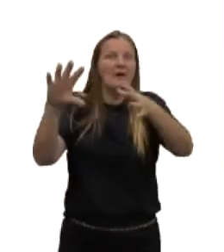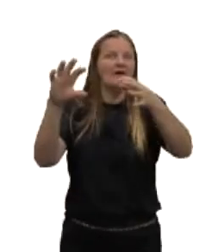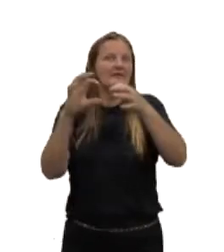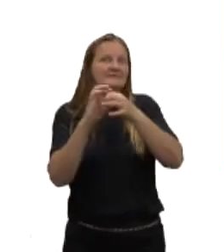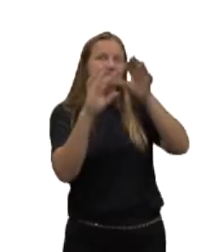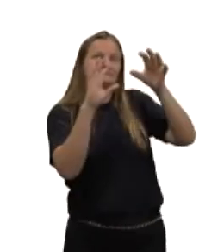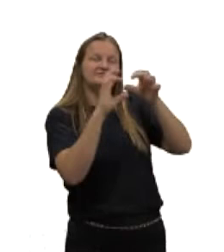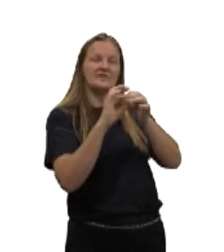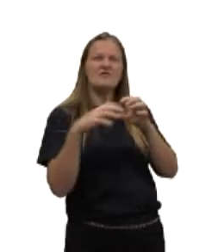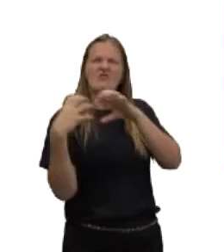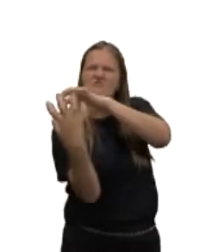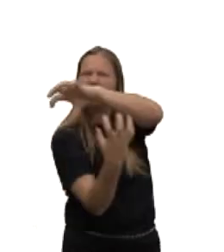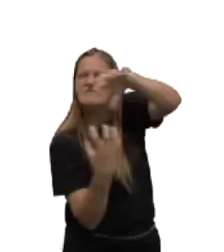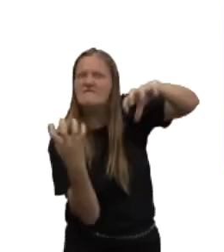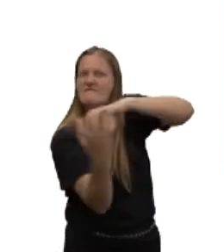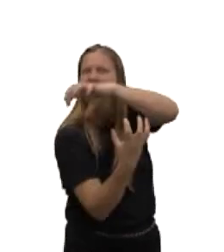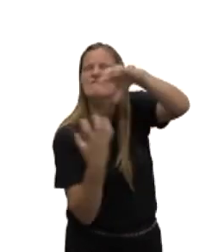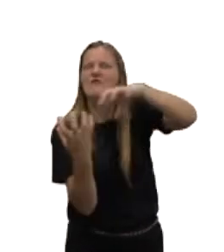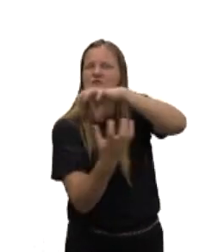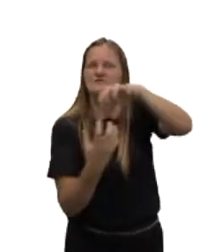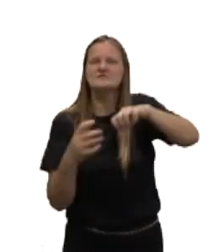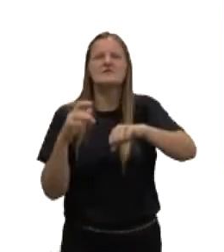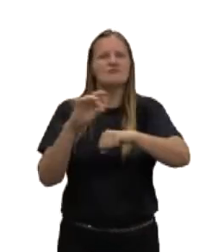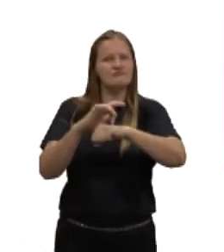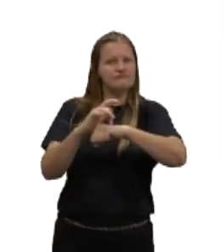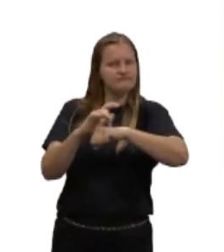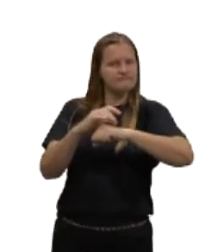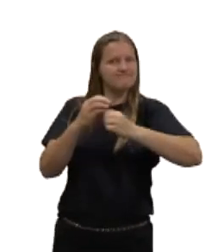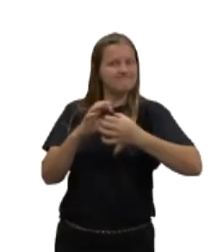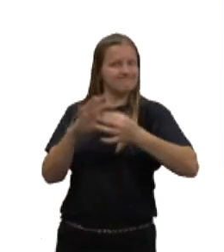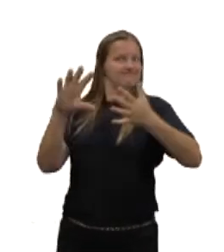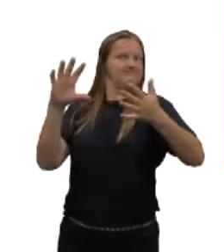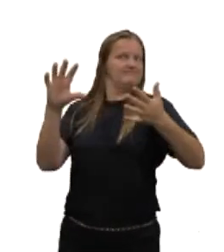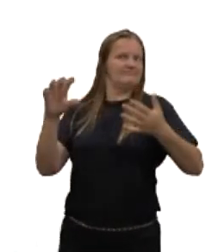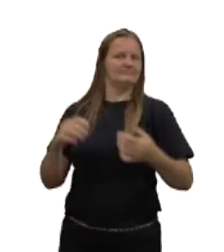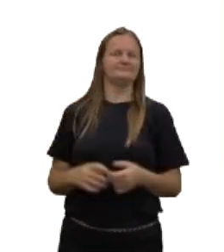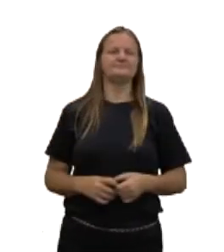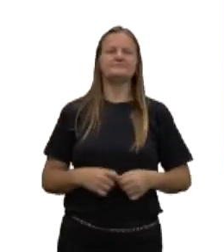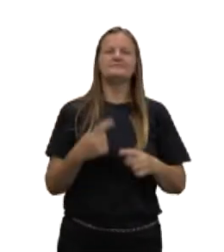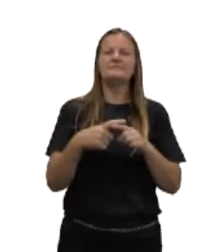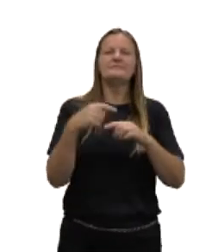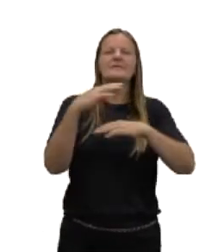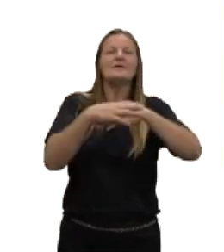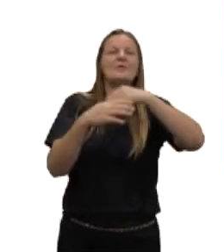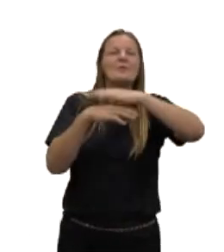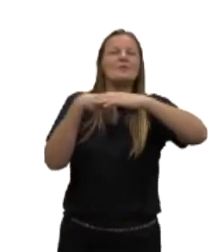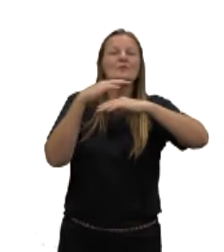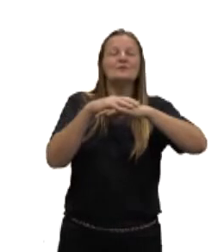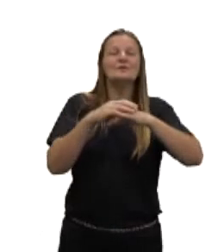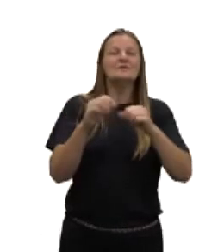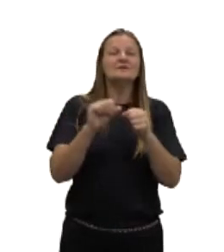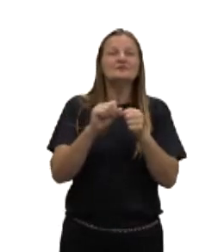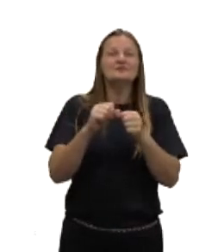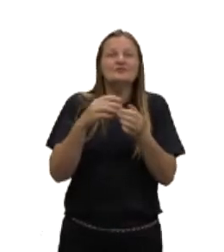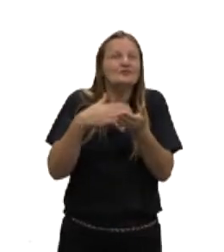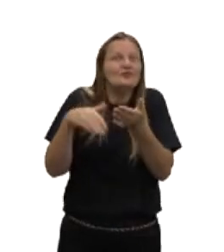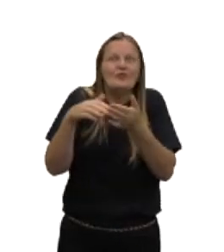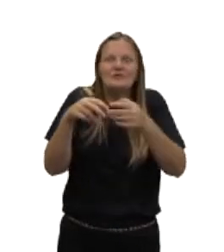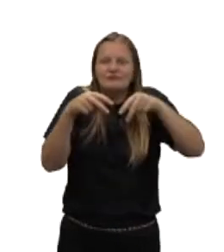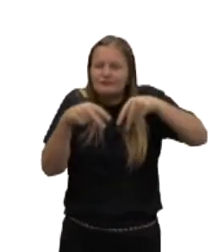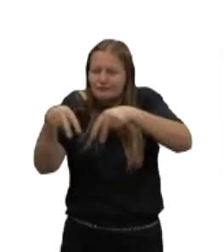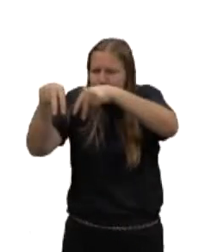uma revolução na dança contemporânea. E ela constrói todas as coreografias